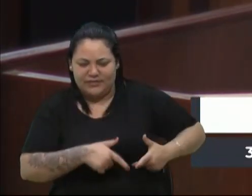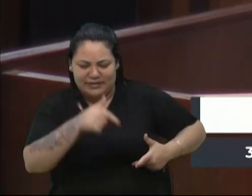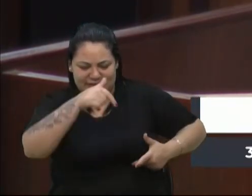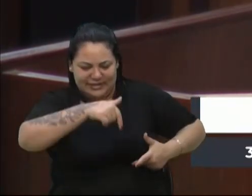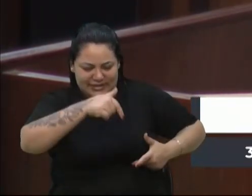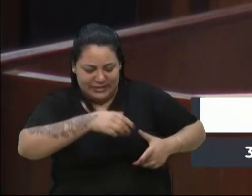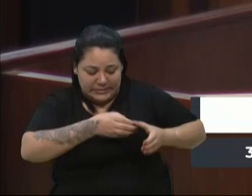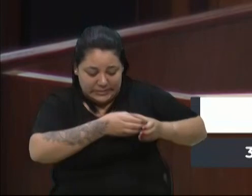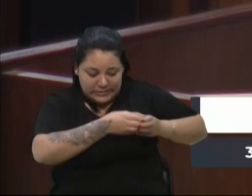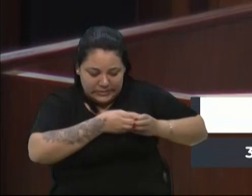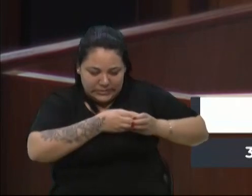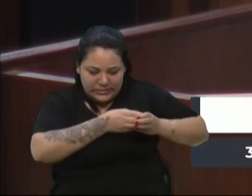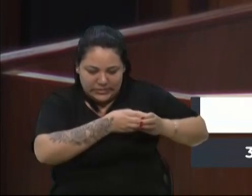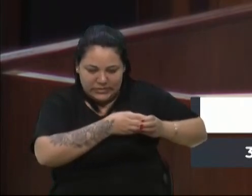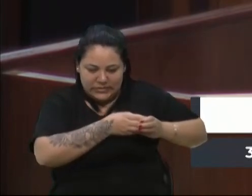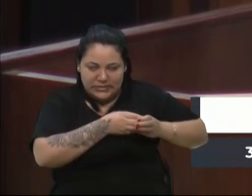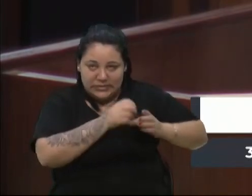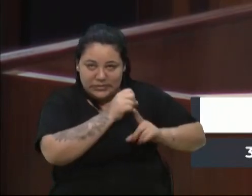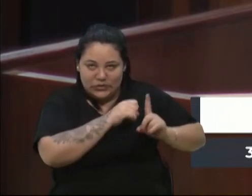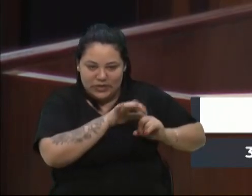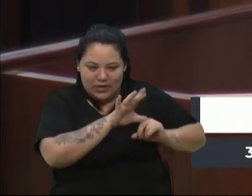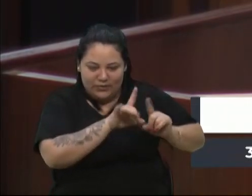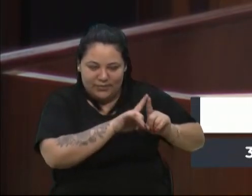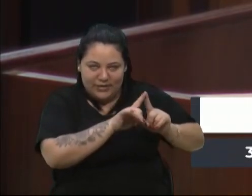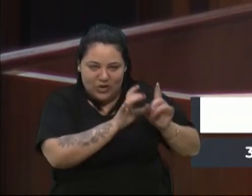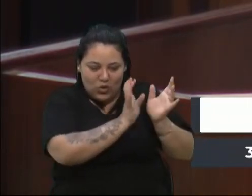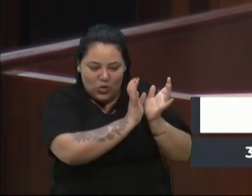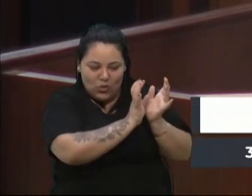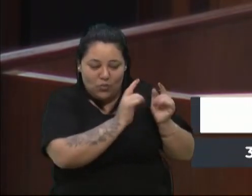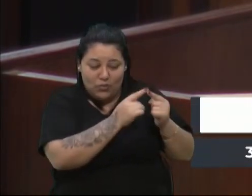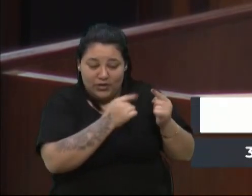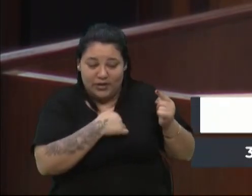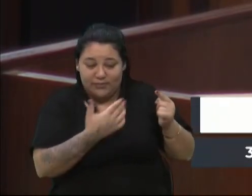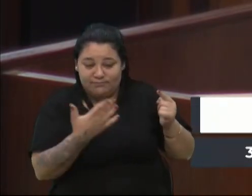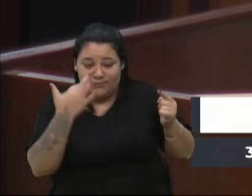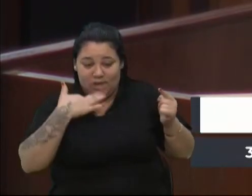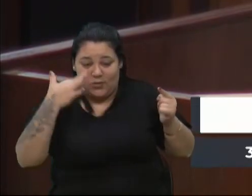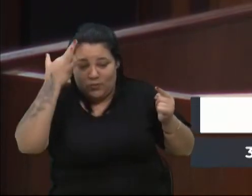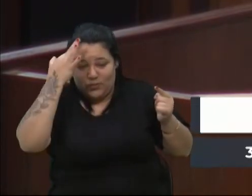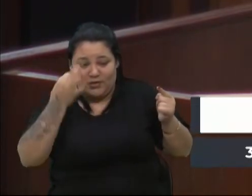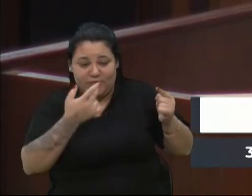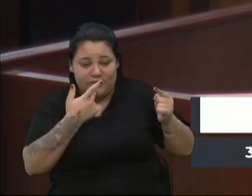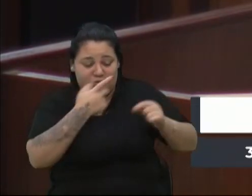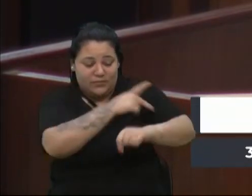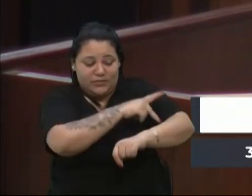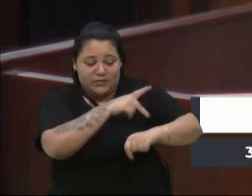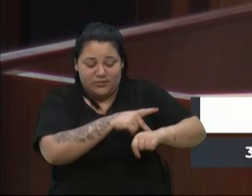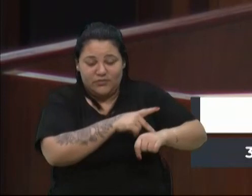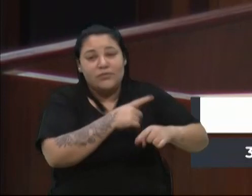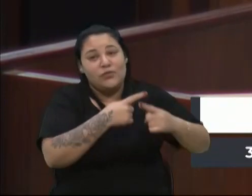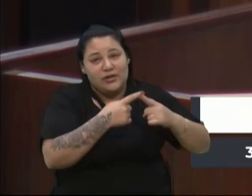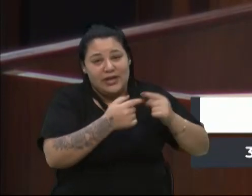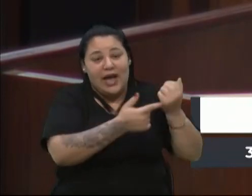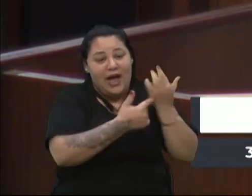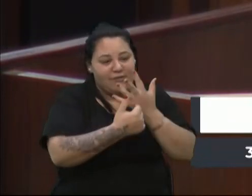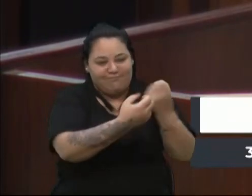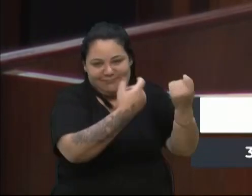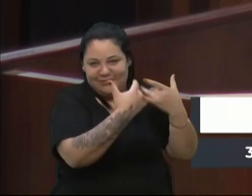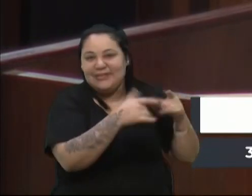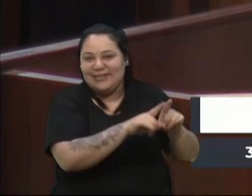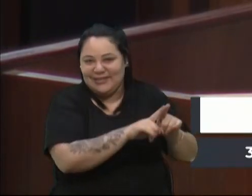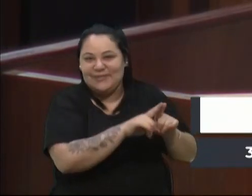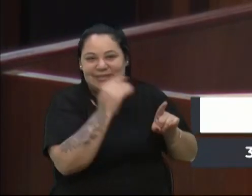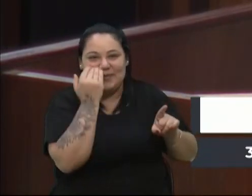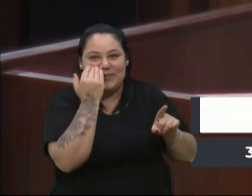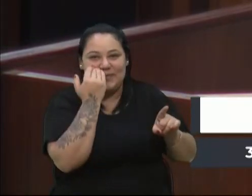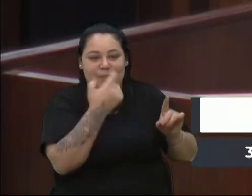que é o Coro do Moinho. E eu falo que é o microcosmo porque, no meu entender, agora falo como pedagoga e arte educadora também,